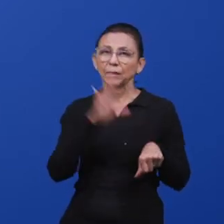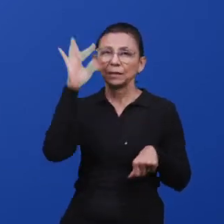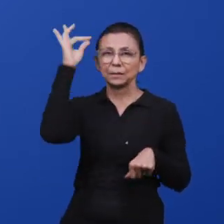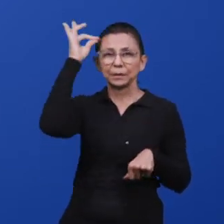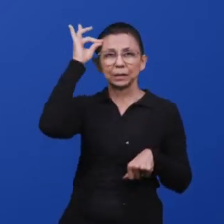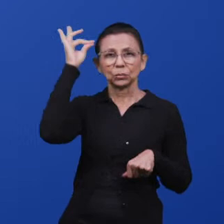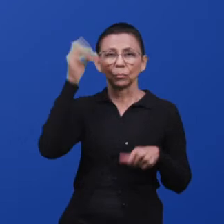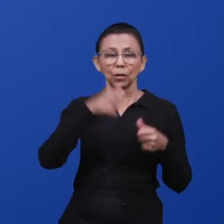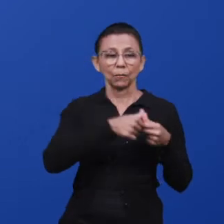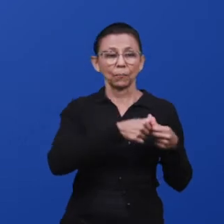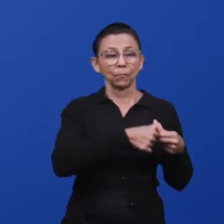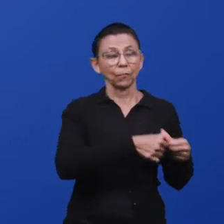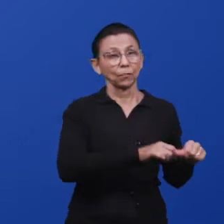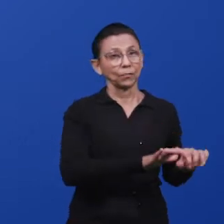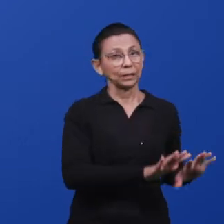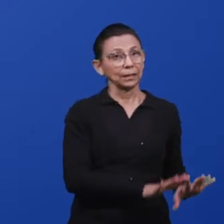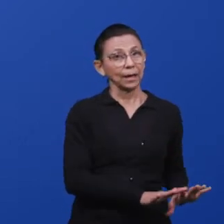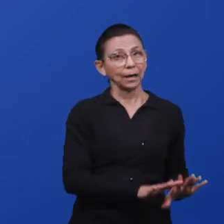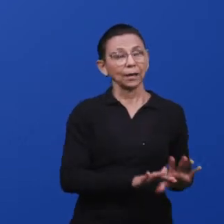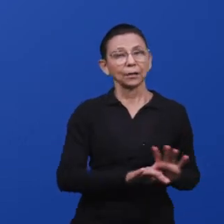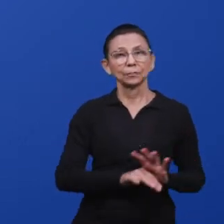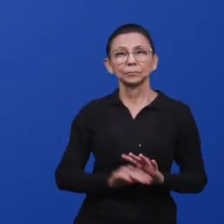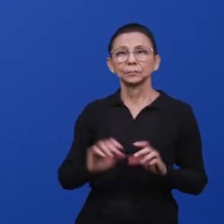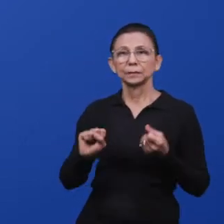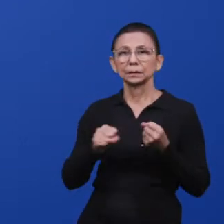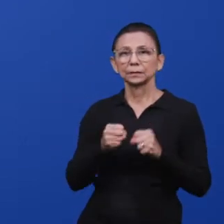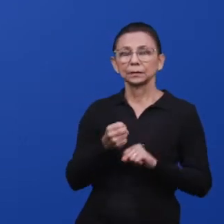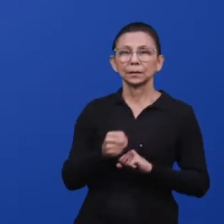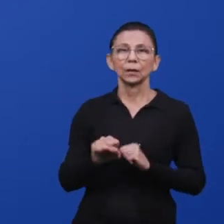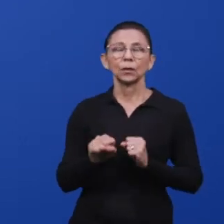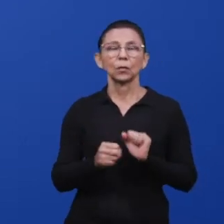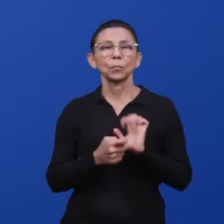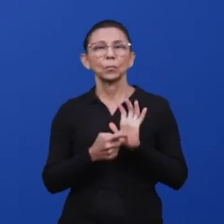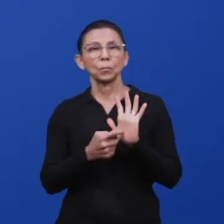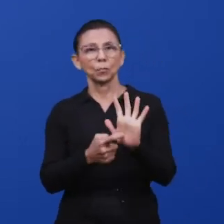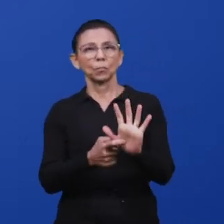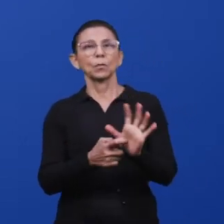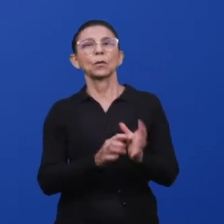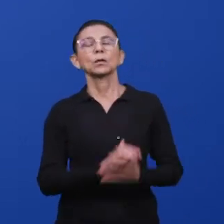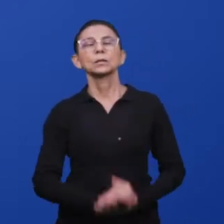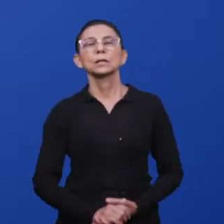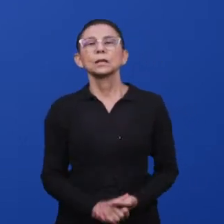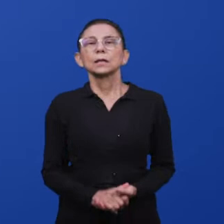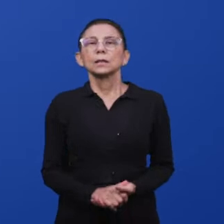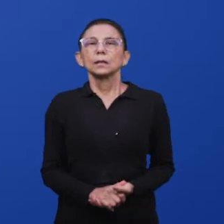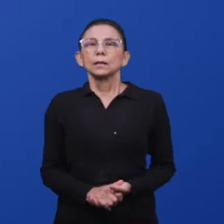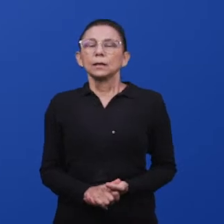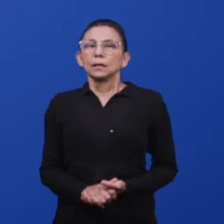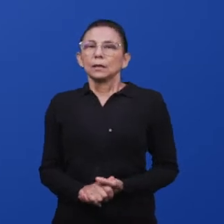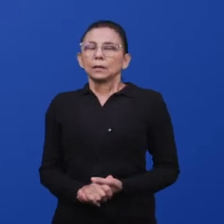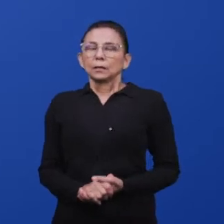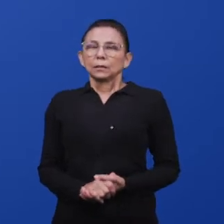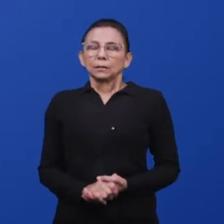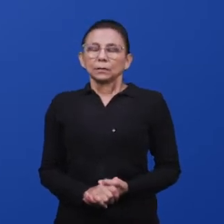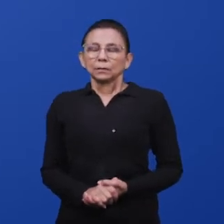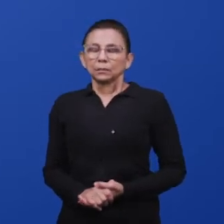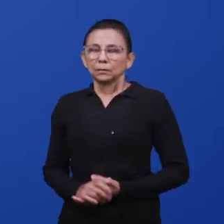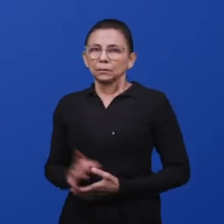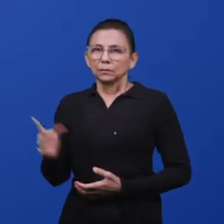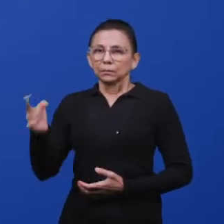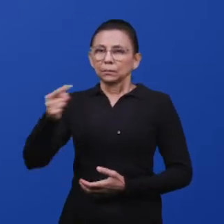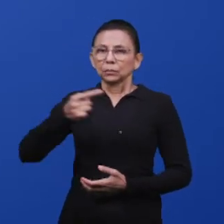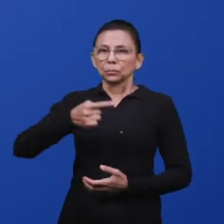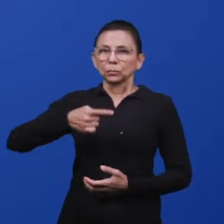serão arrebatados. Salmos 105, 37 diz: mas eles o fez sair com prata e ouro, e entre as